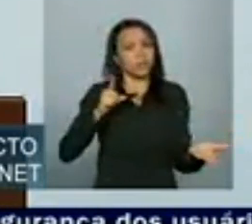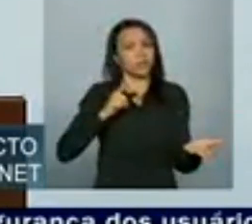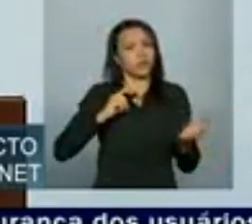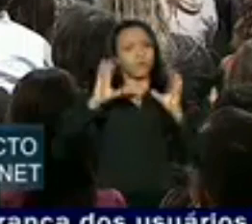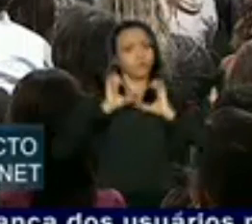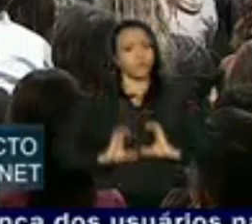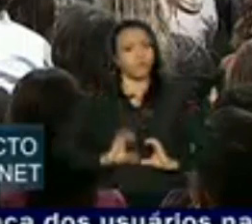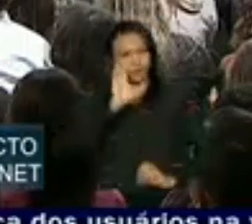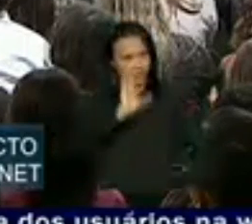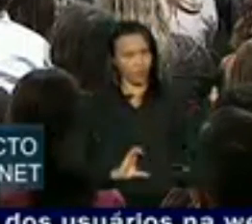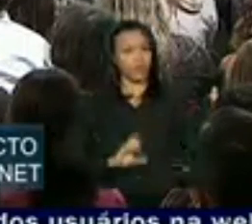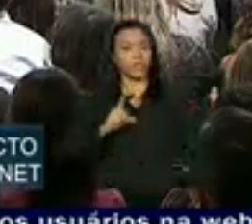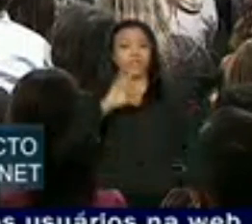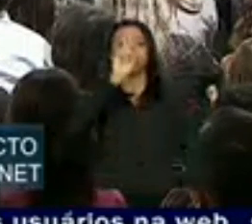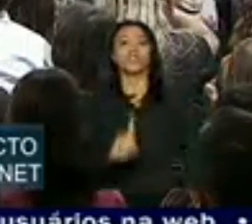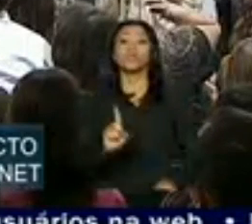deveres.